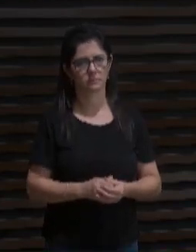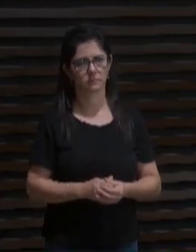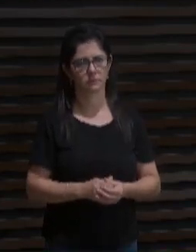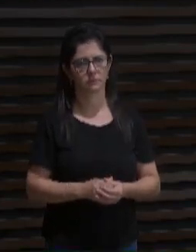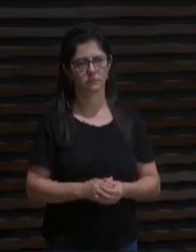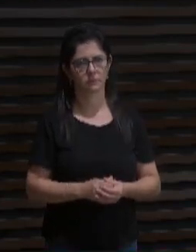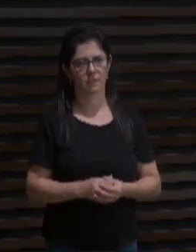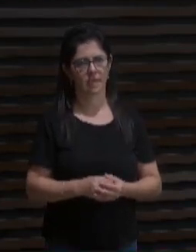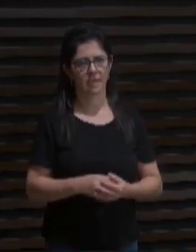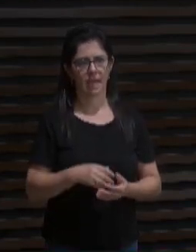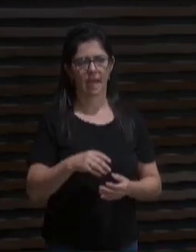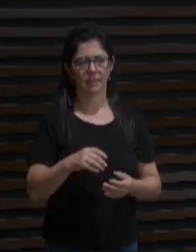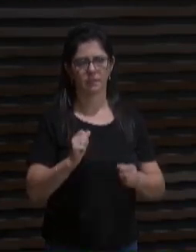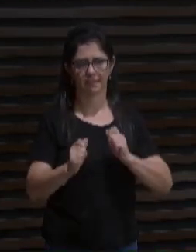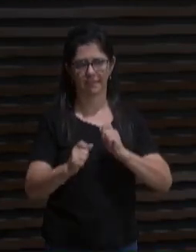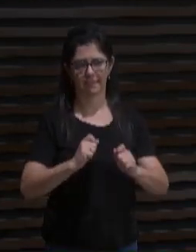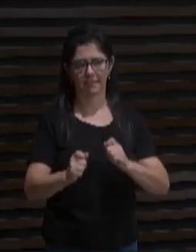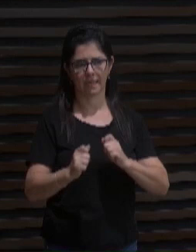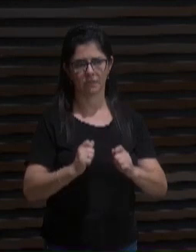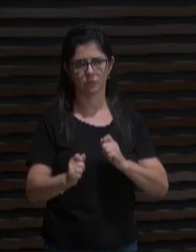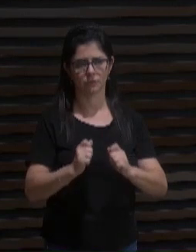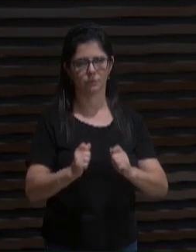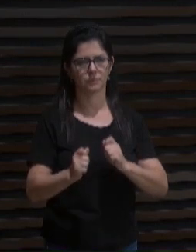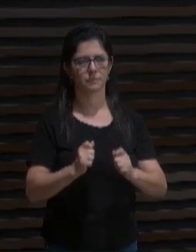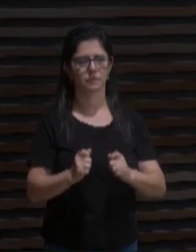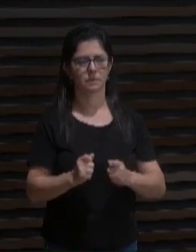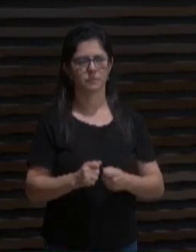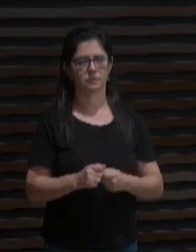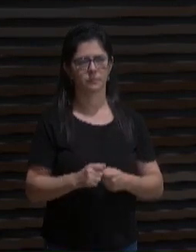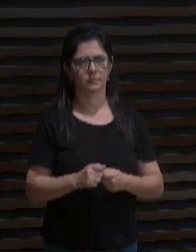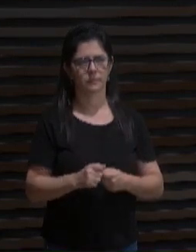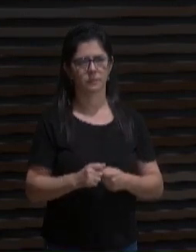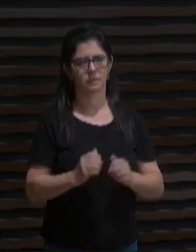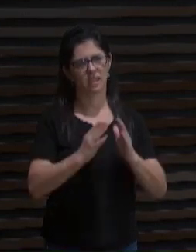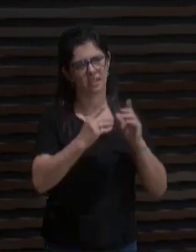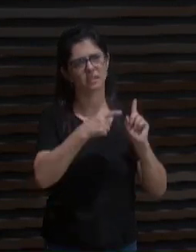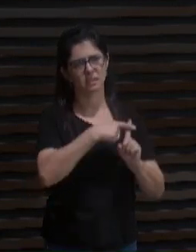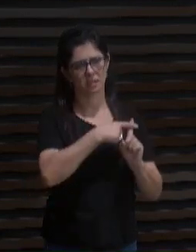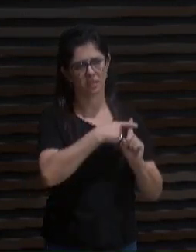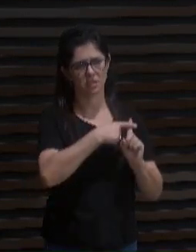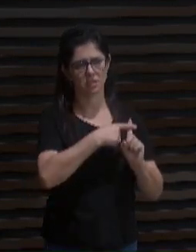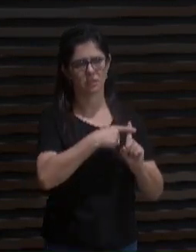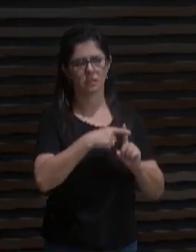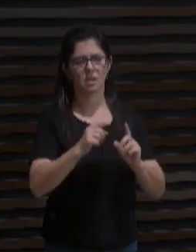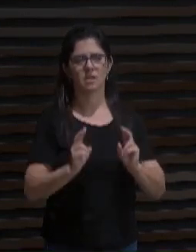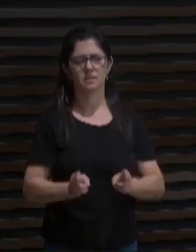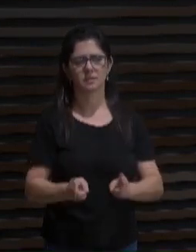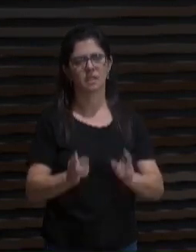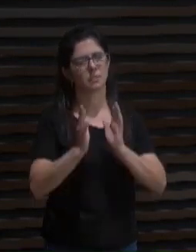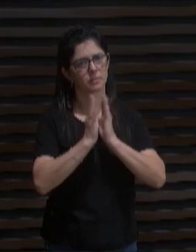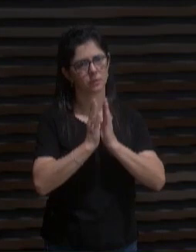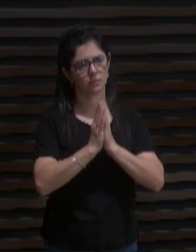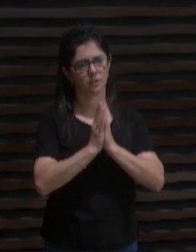Em Atos dos Apóstolos, aí no boletim, encontramos a igreja orando várias vezes. Isso é comum, meus irmãos, a igreja